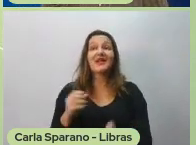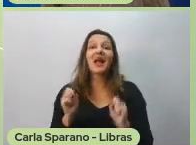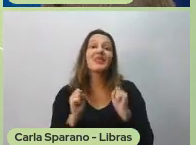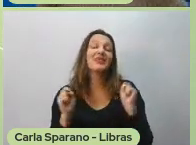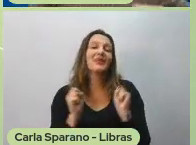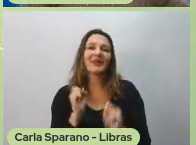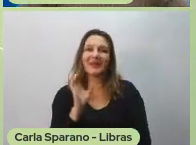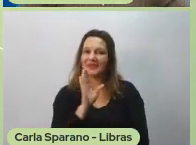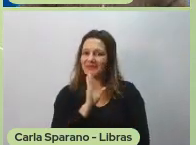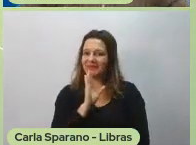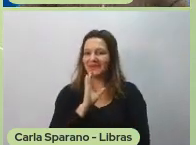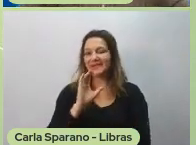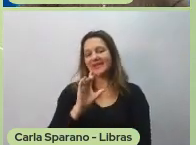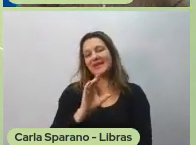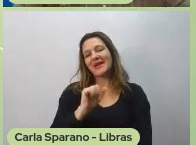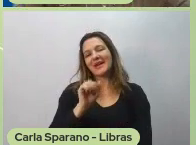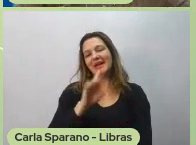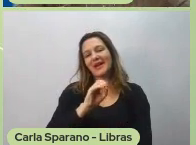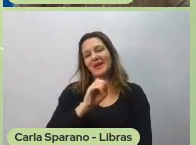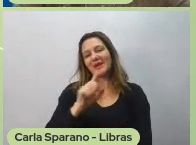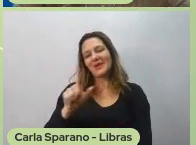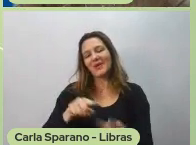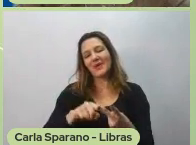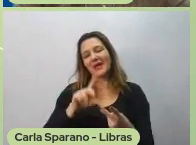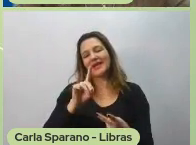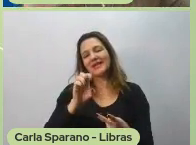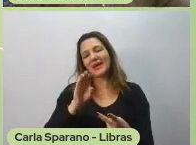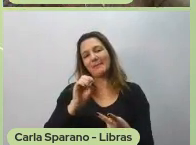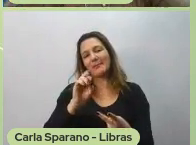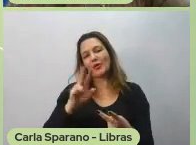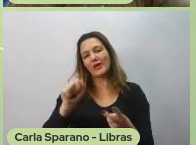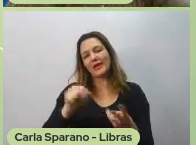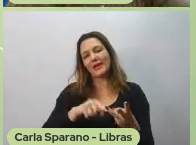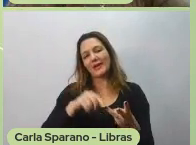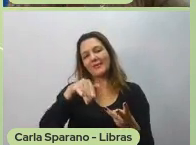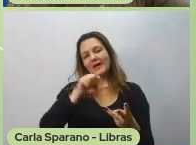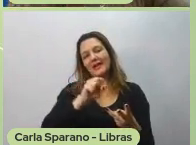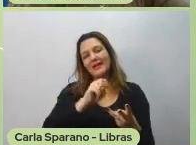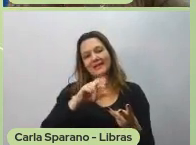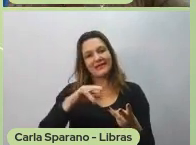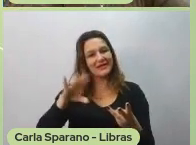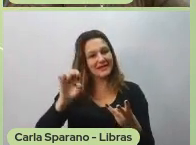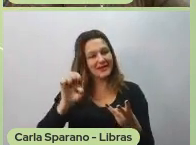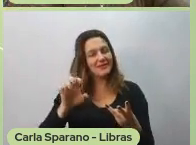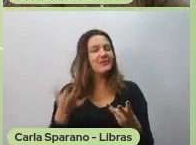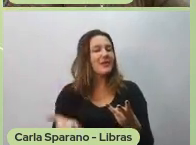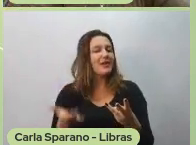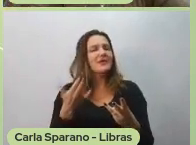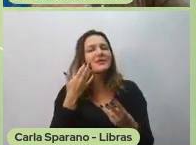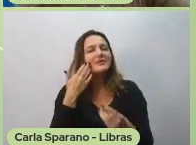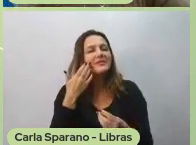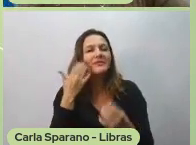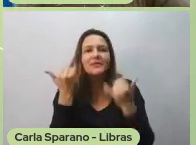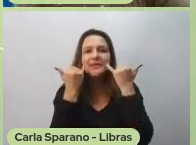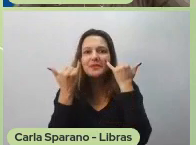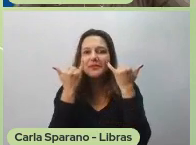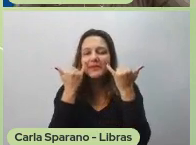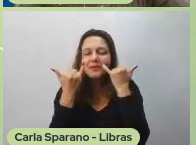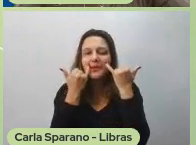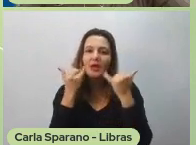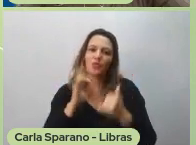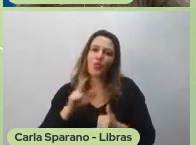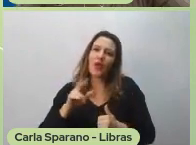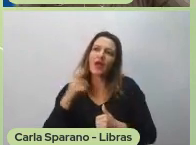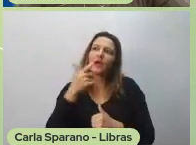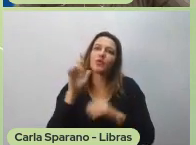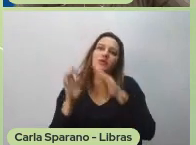Carol, a Débora e a Marise. E eu fico imaginando quem está ouvindo a gente, que pode não ser necessariamente das nossas empresas e que podem